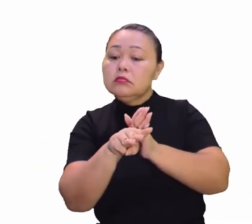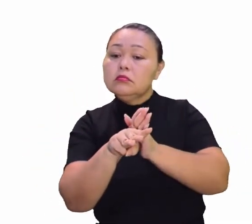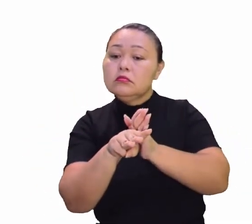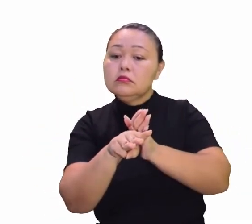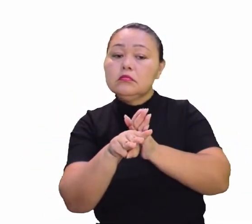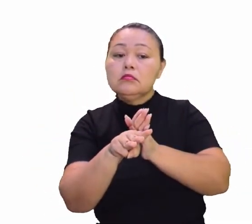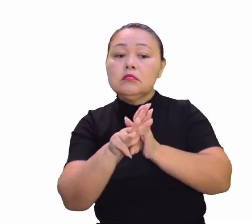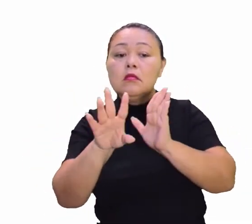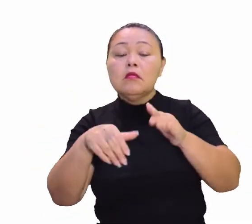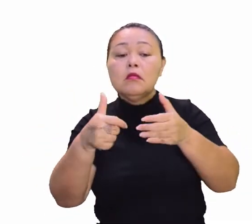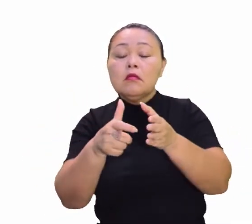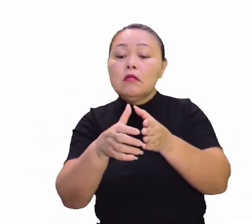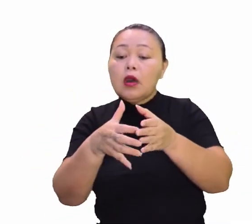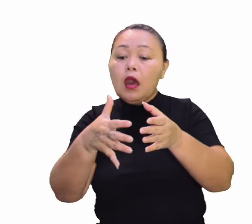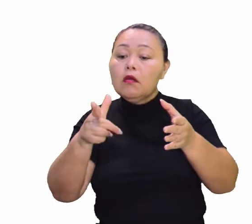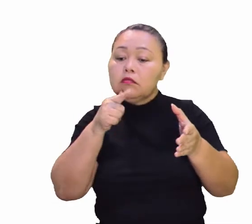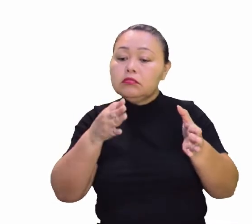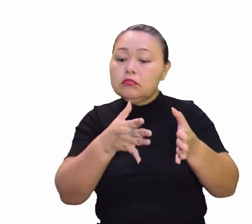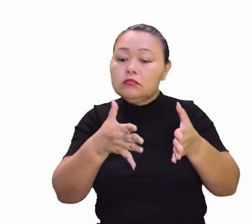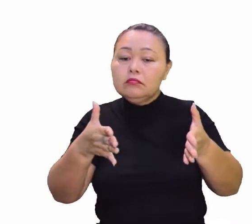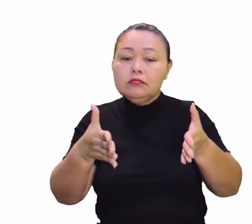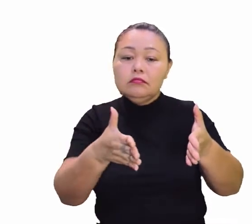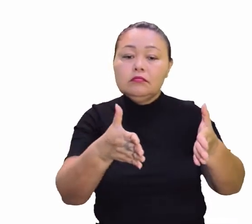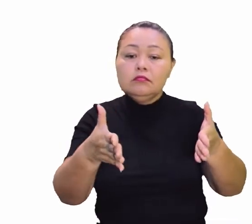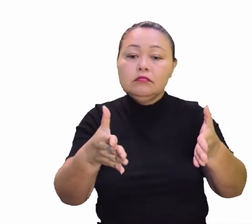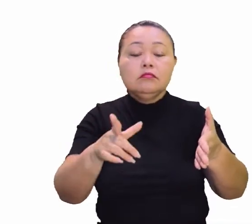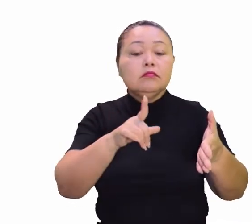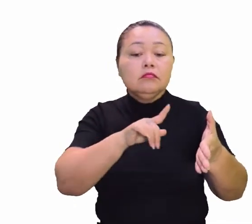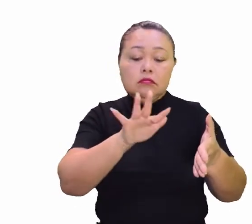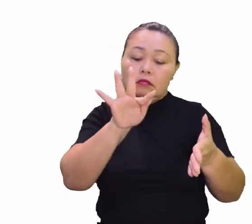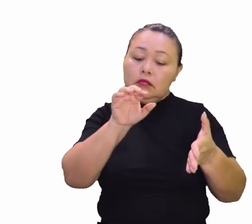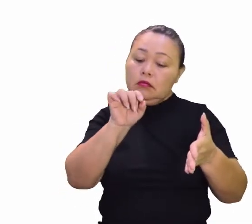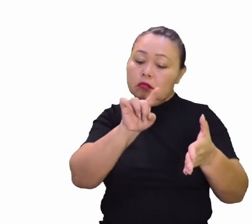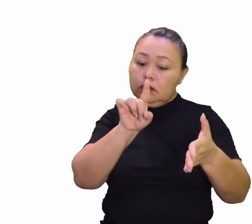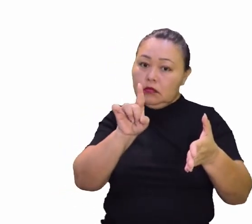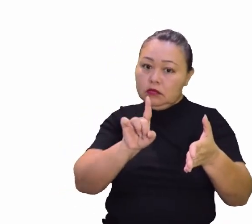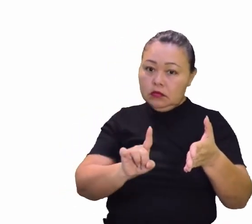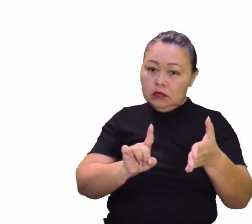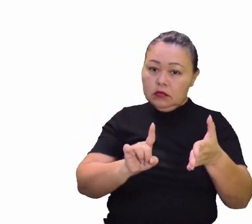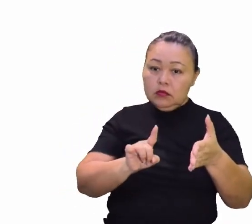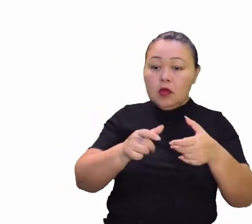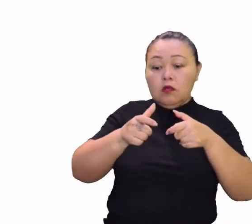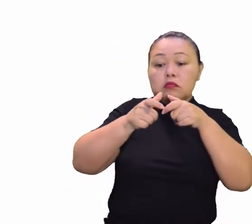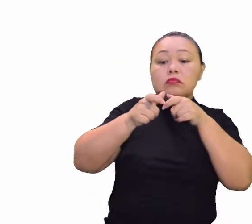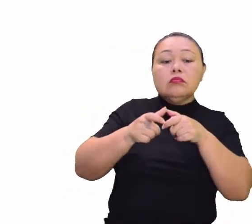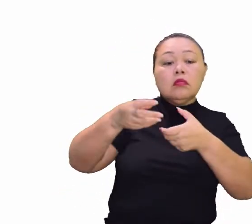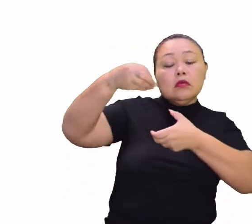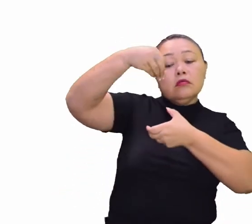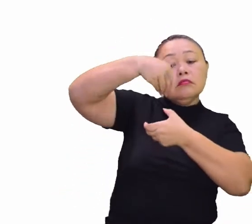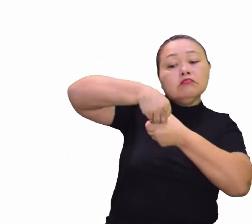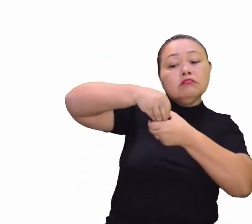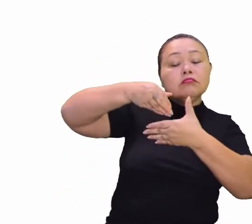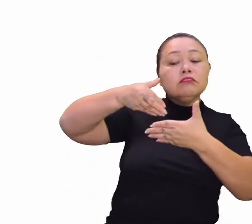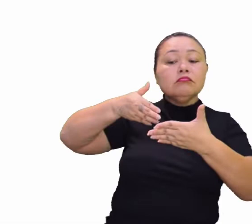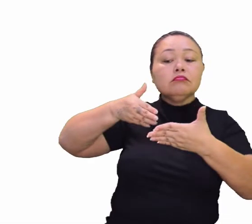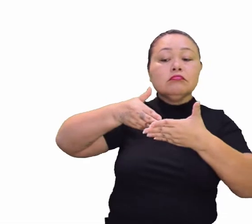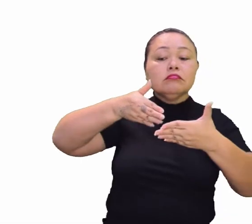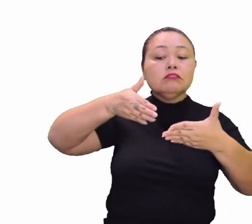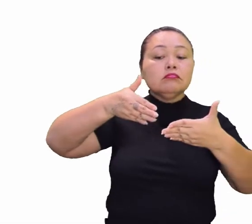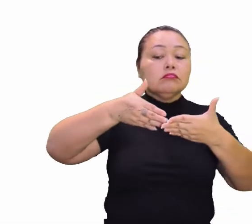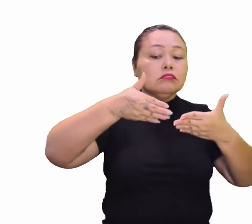Madeira, os quais, em grande maioria, possuem a foz